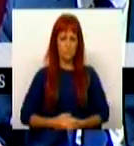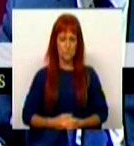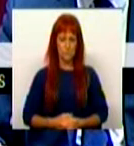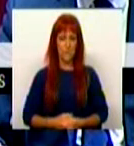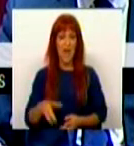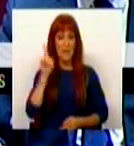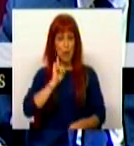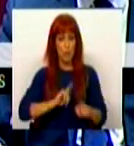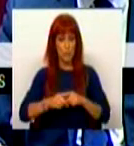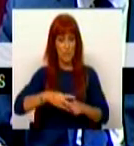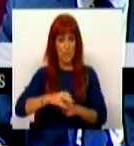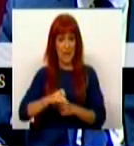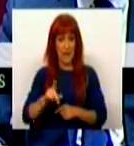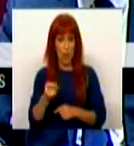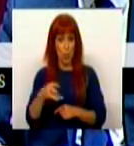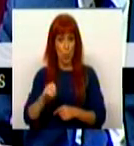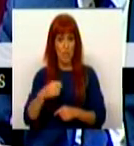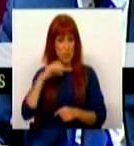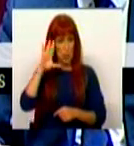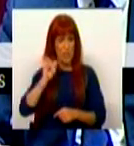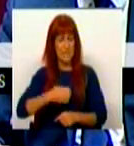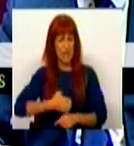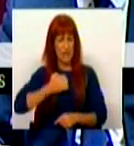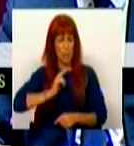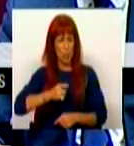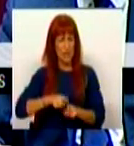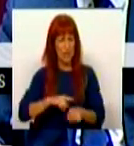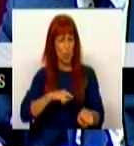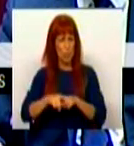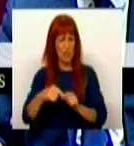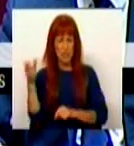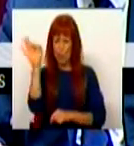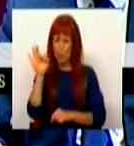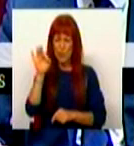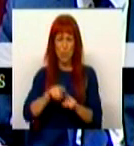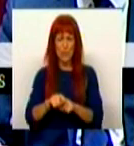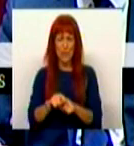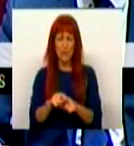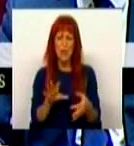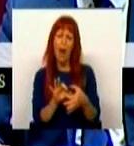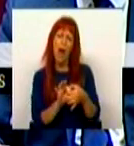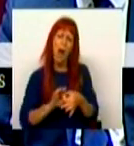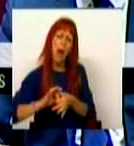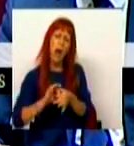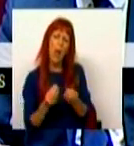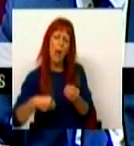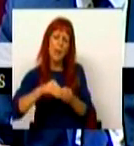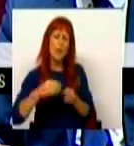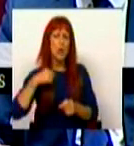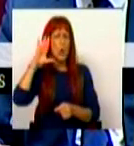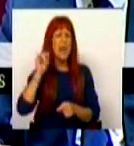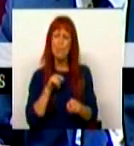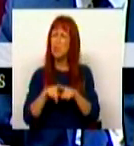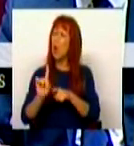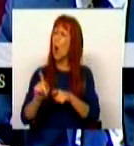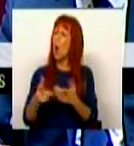A senhora deputada Maria Luísa Albuquerque não sabe o que é que significa uma política monetária acomodatícia. Porque não sabe o que é que essa